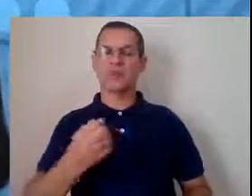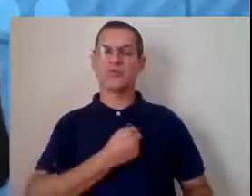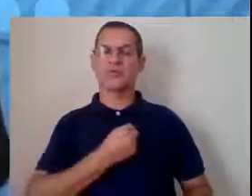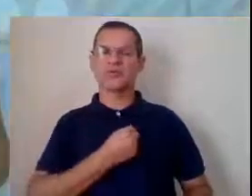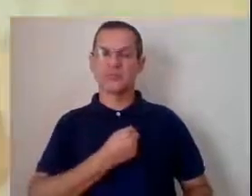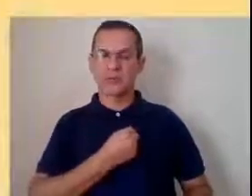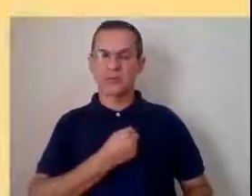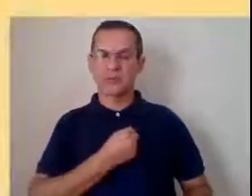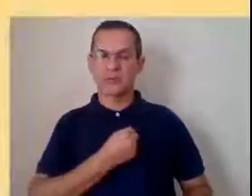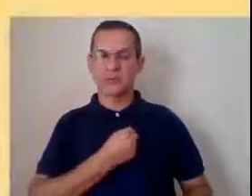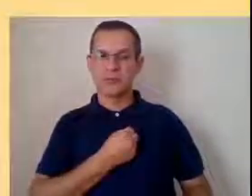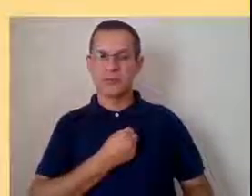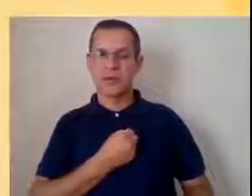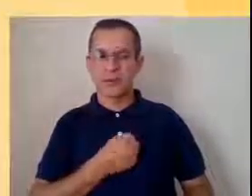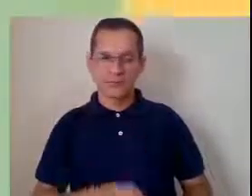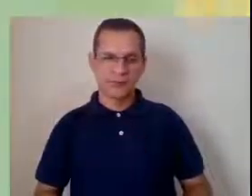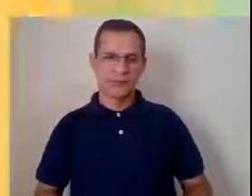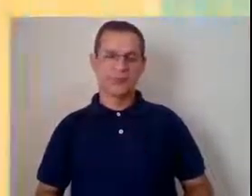diminui.